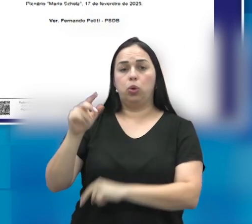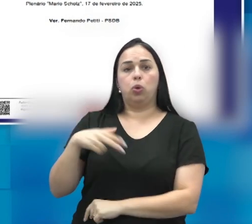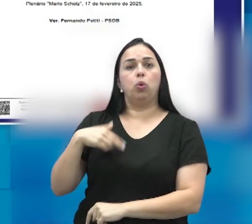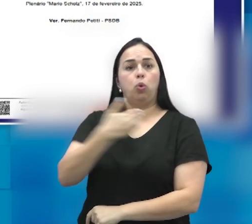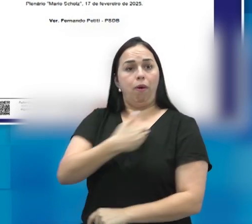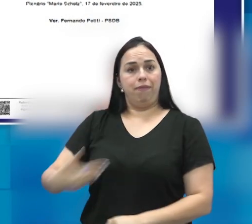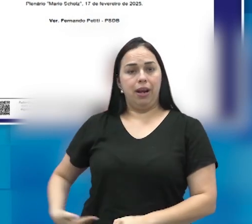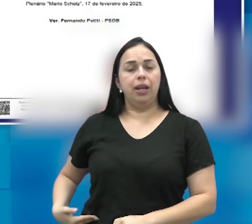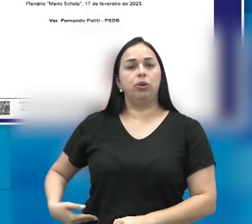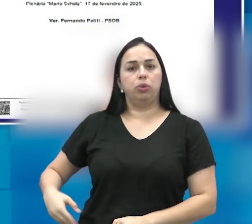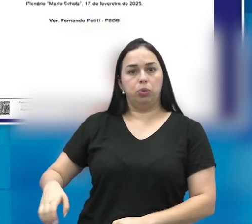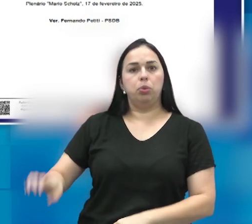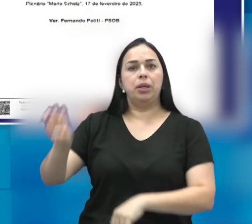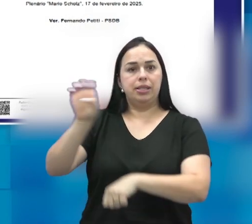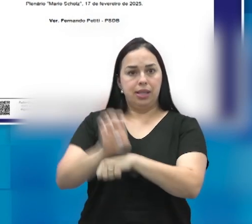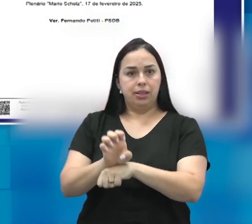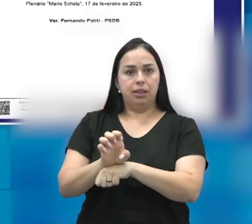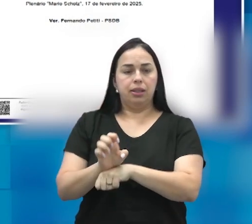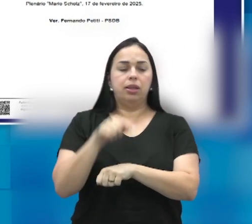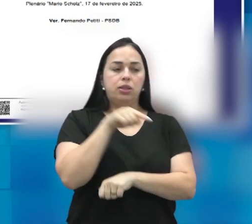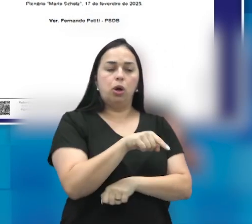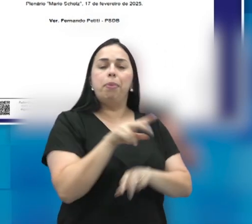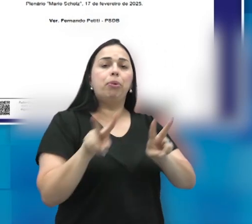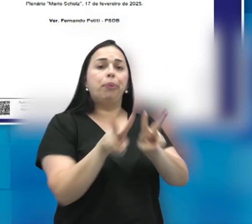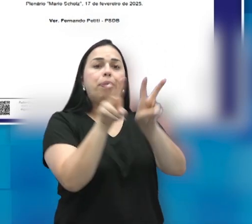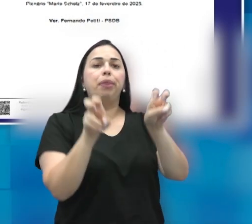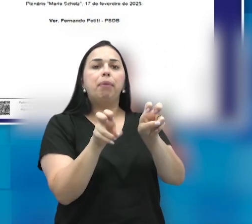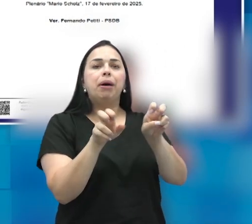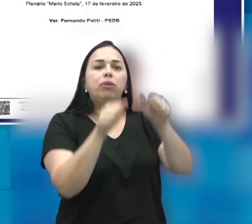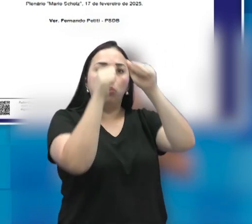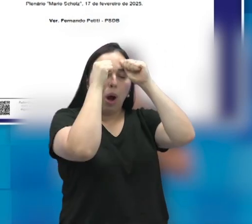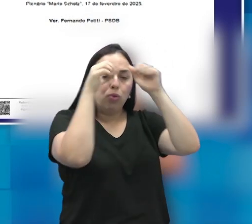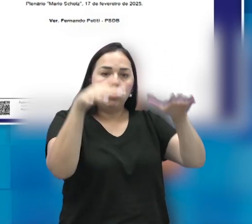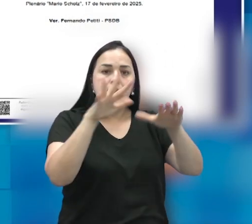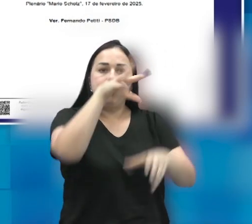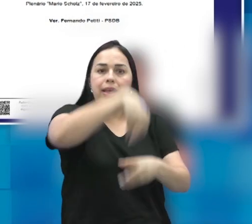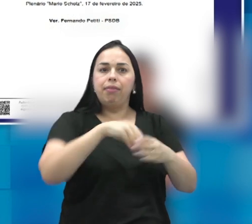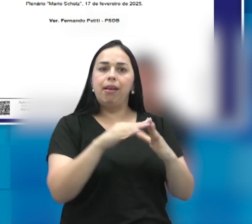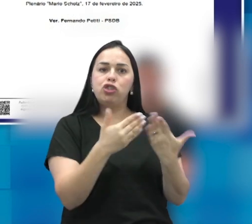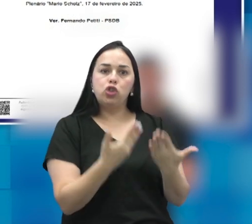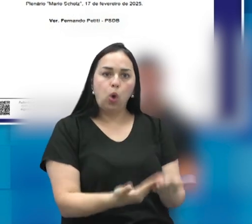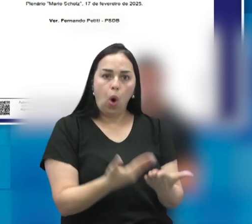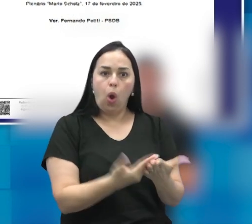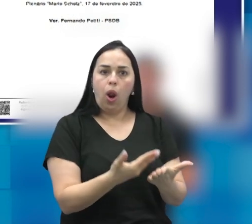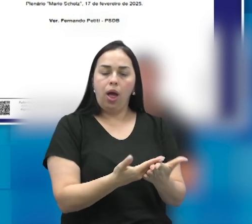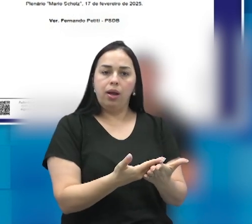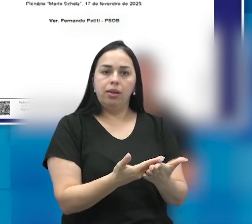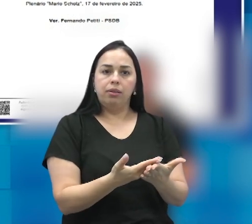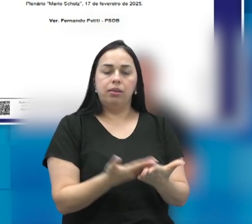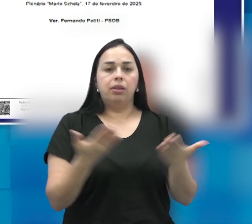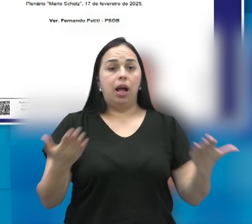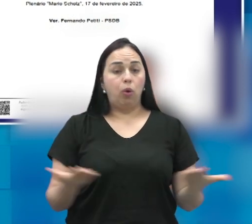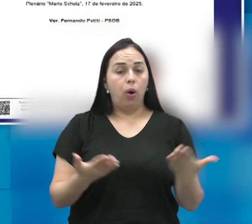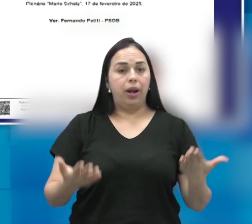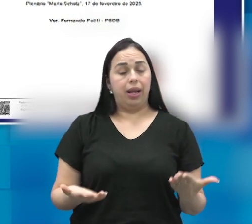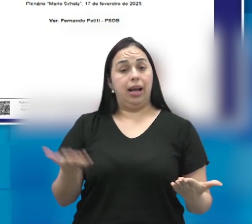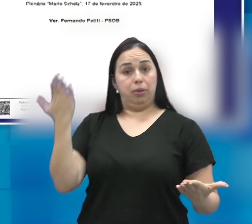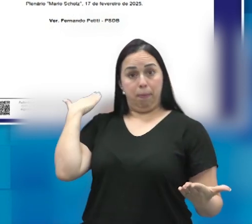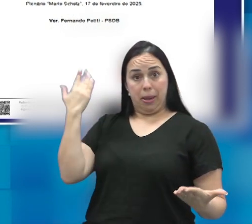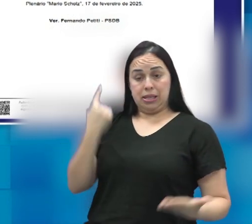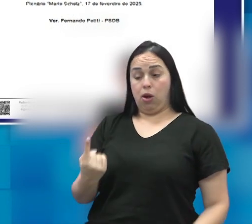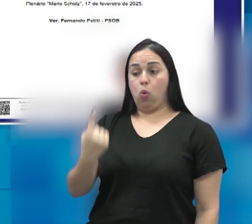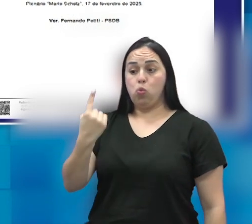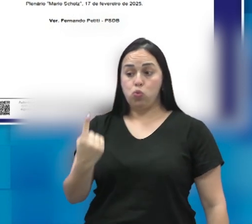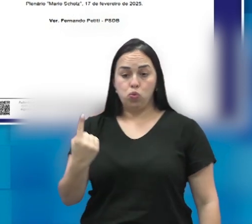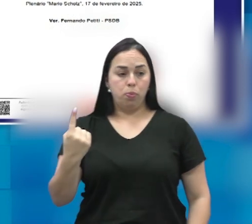do estado que altera o atendimento de alunos autistas nas escolas estaduais. A proposta amplia para 5 o número de estudantes